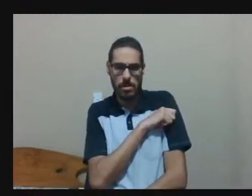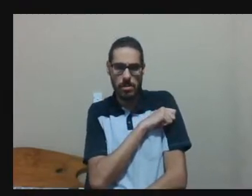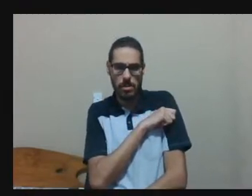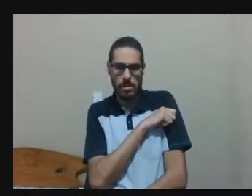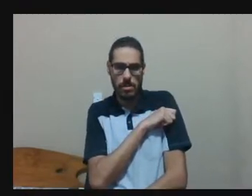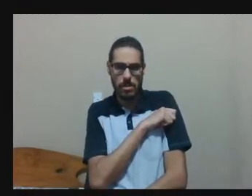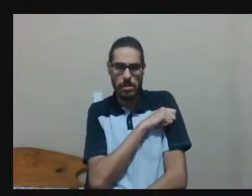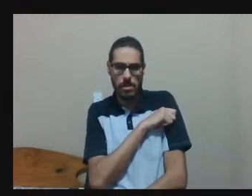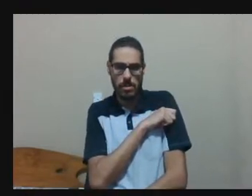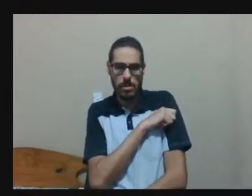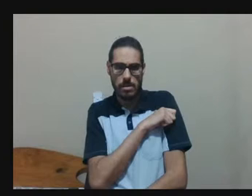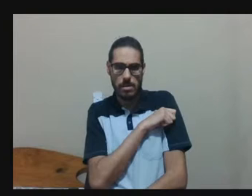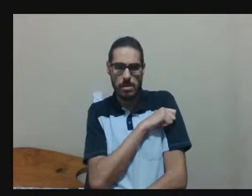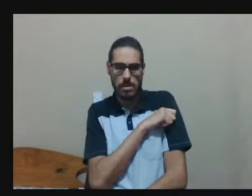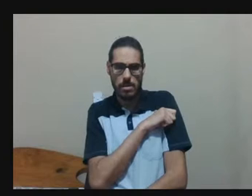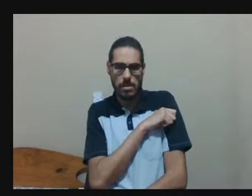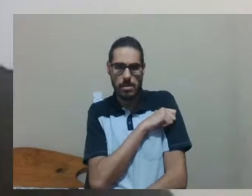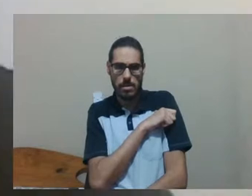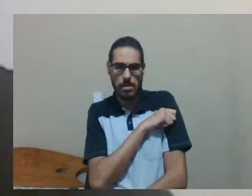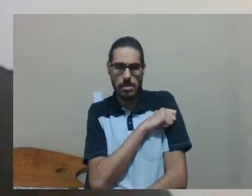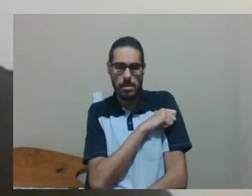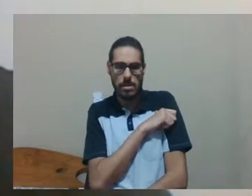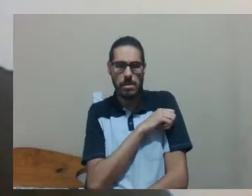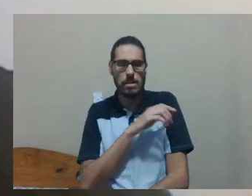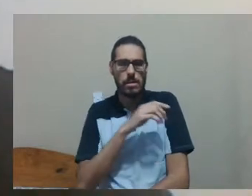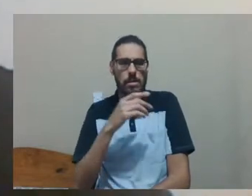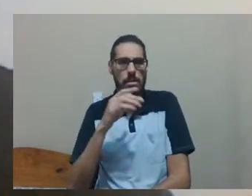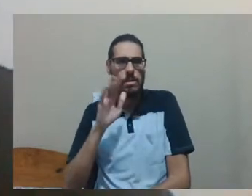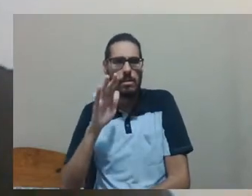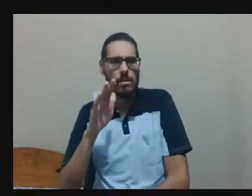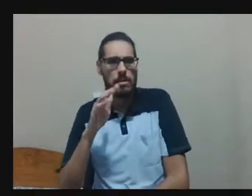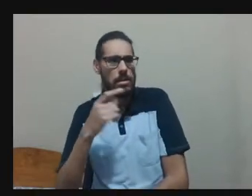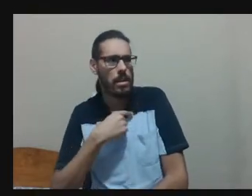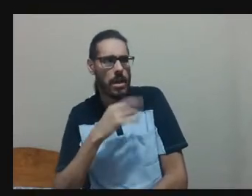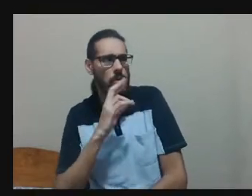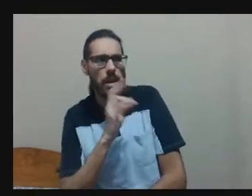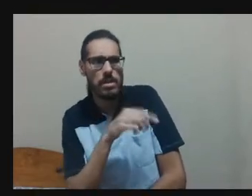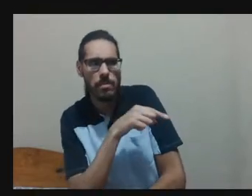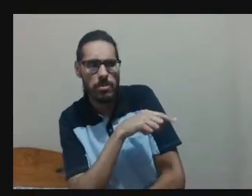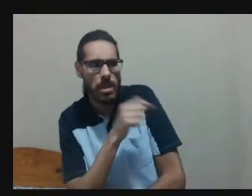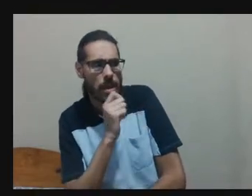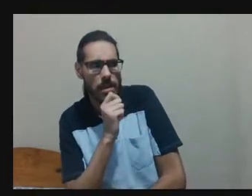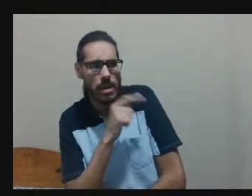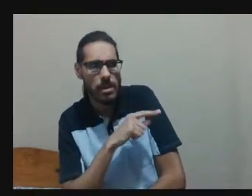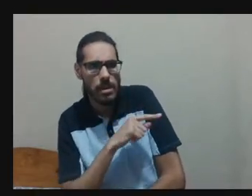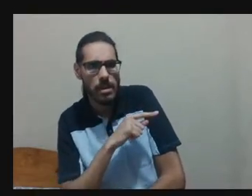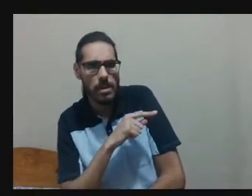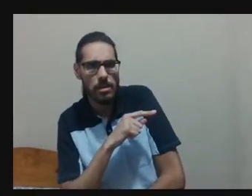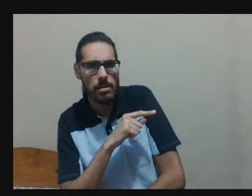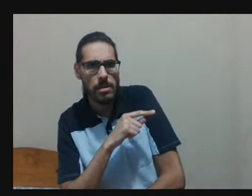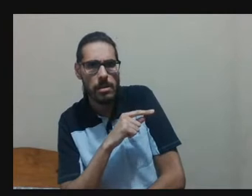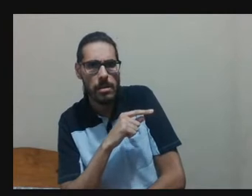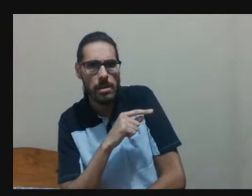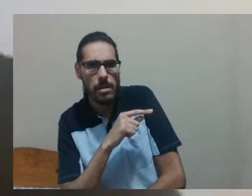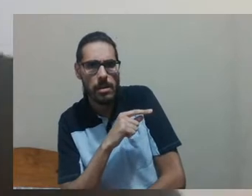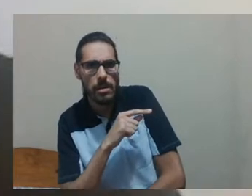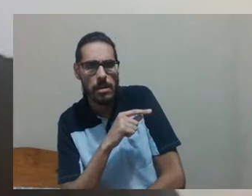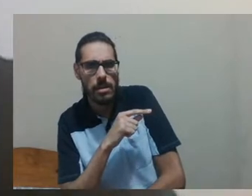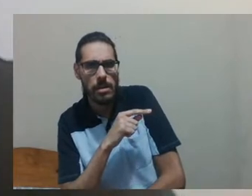A questão é... Perdão, professor? Eu não respondi a questão ainda. Eu não respondi a questão a